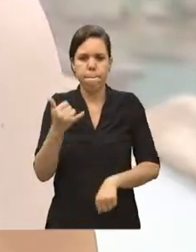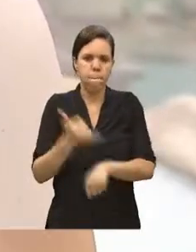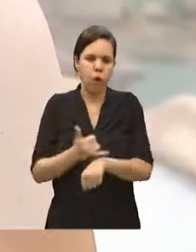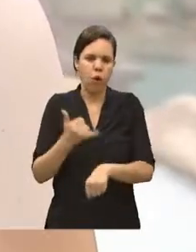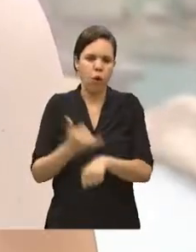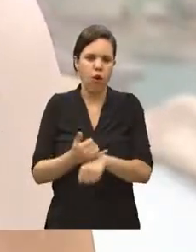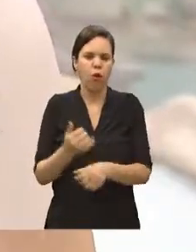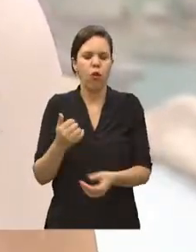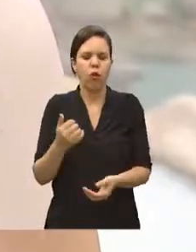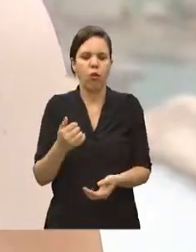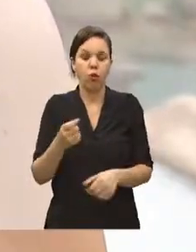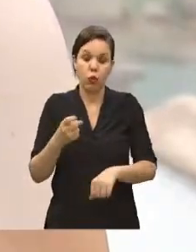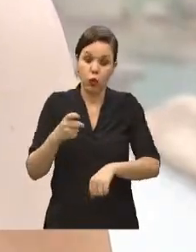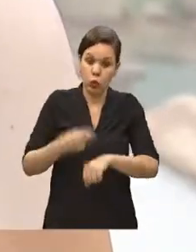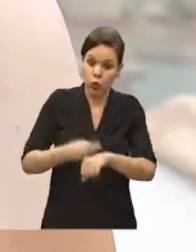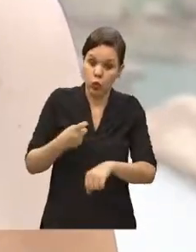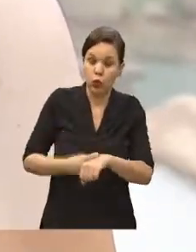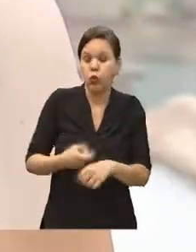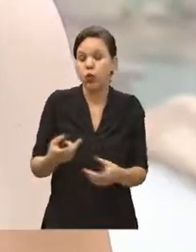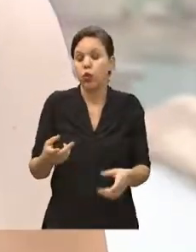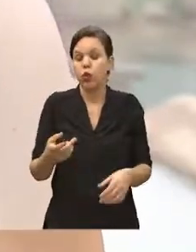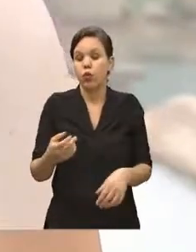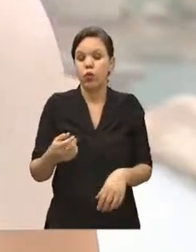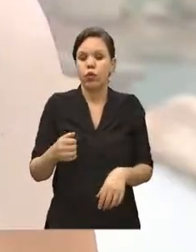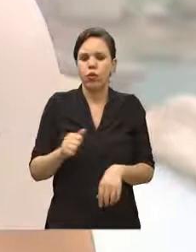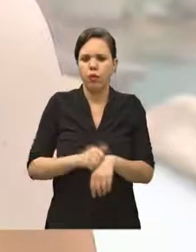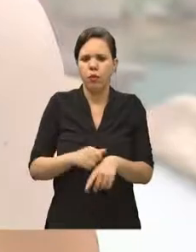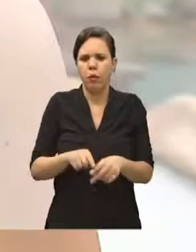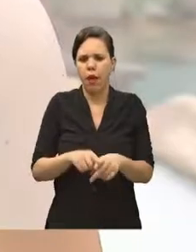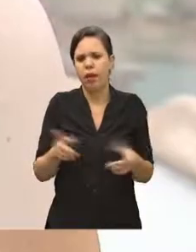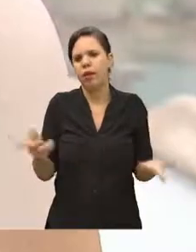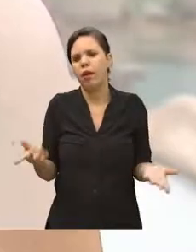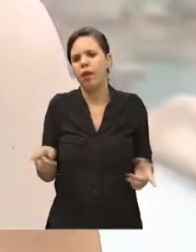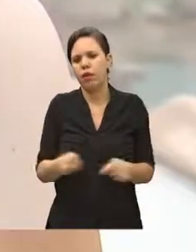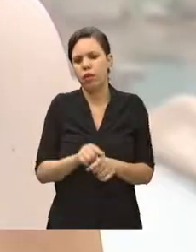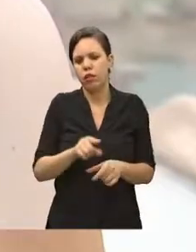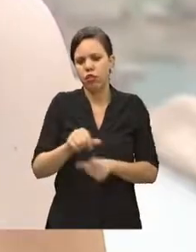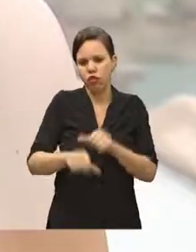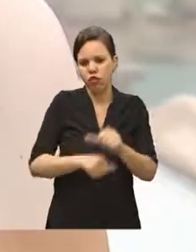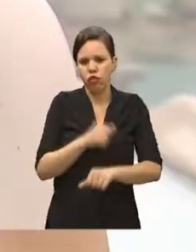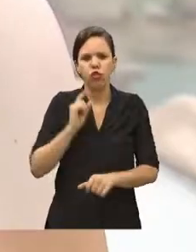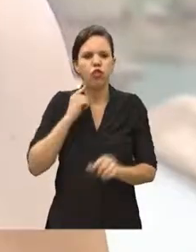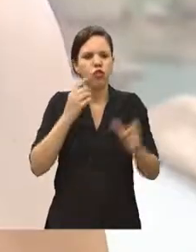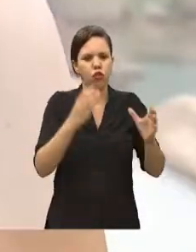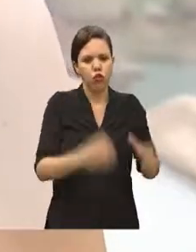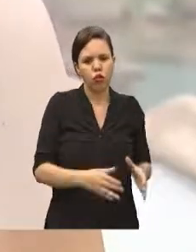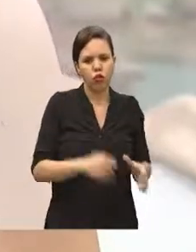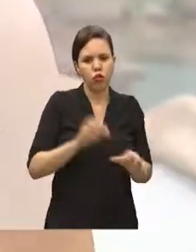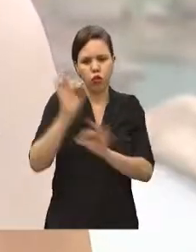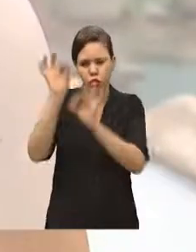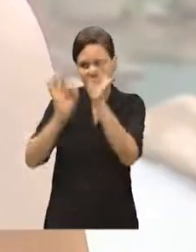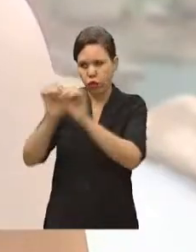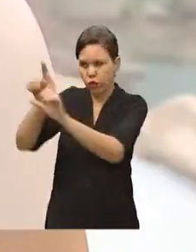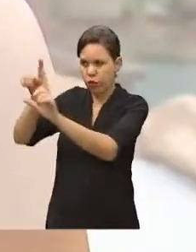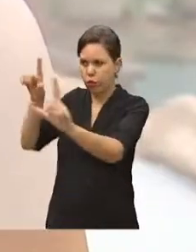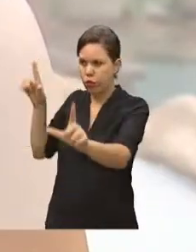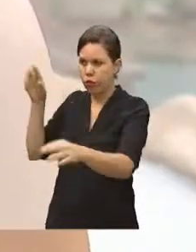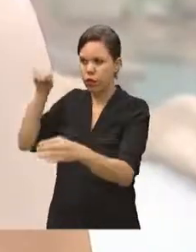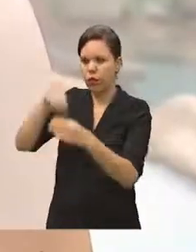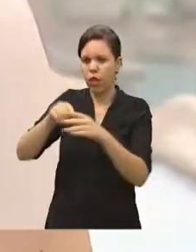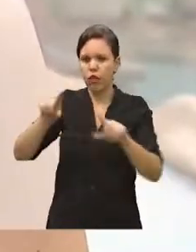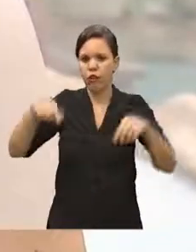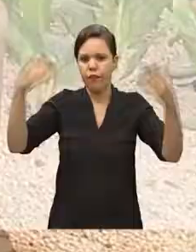ele se tornar um material permeável. Mas nós estamos tirando do lixo e trazendo a beleza do lixo para as paredes, tanto internas